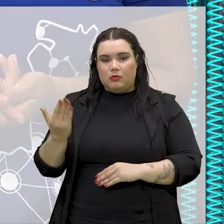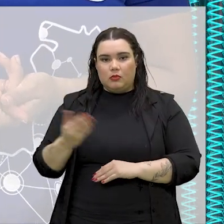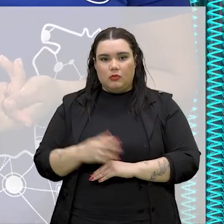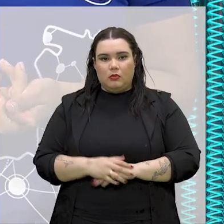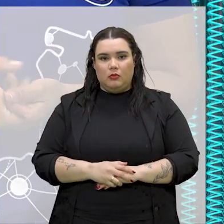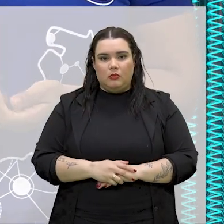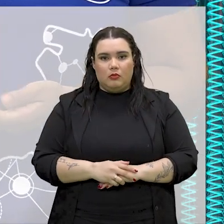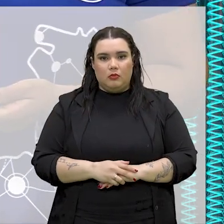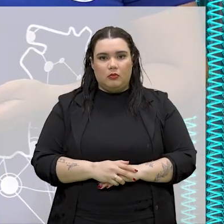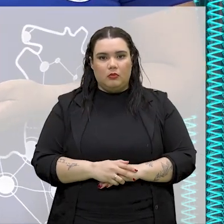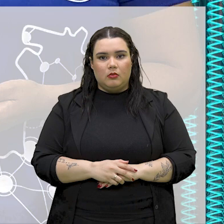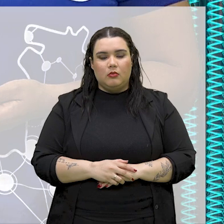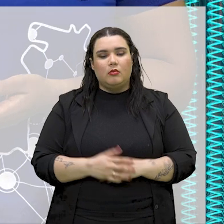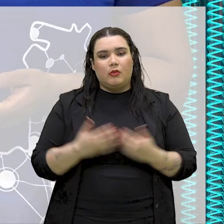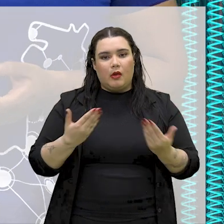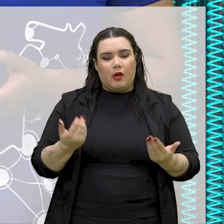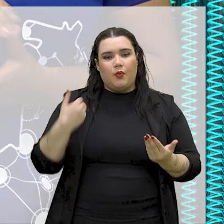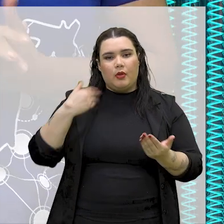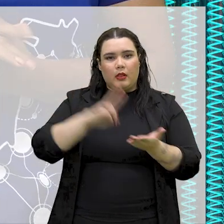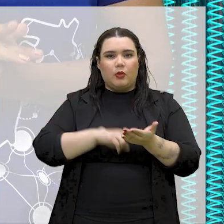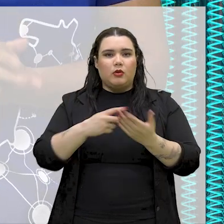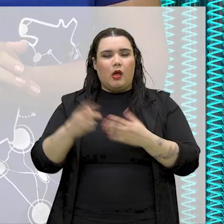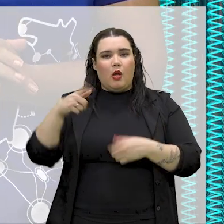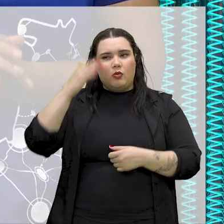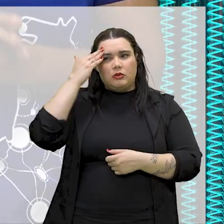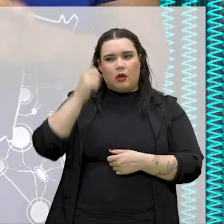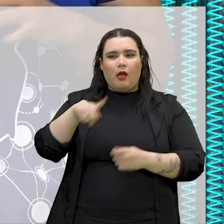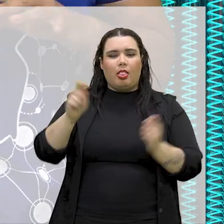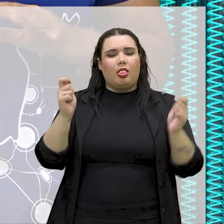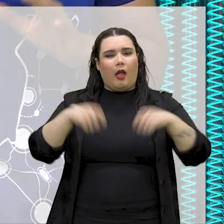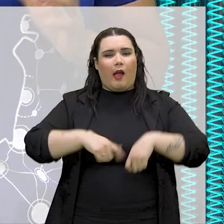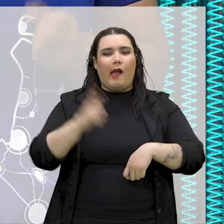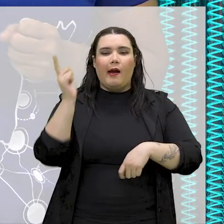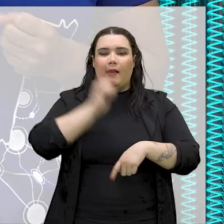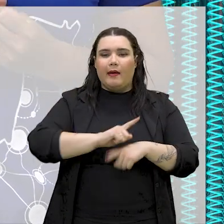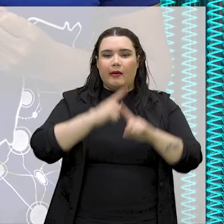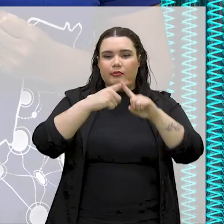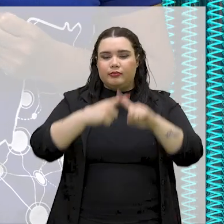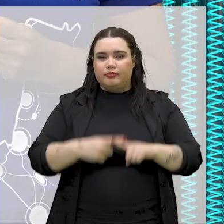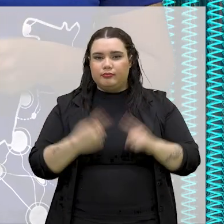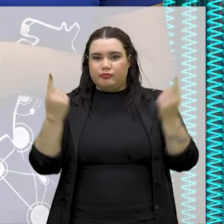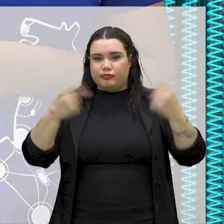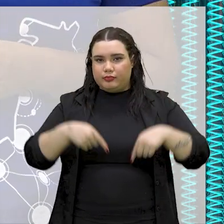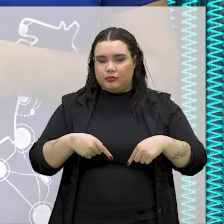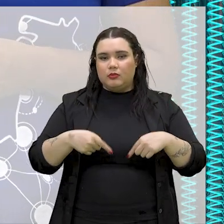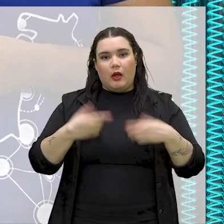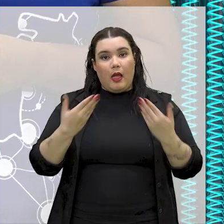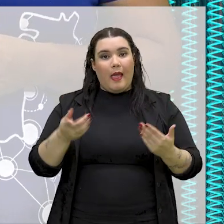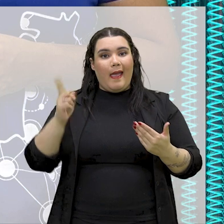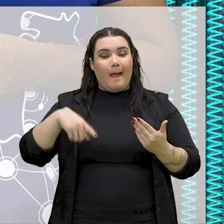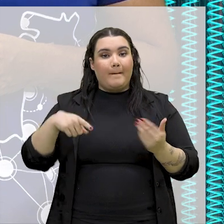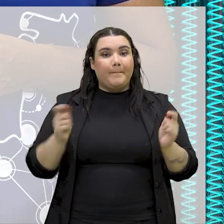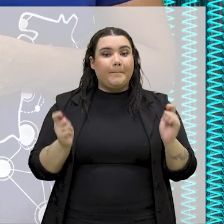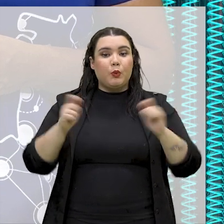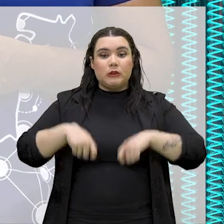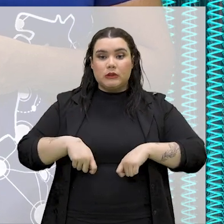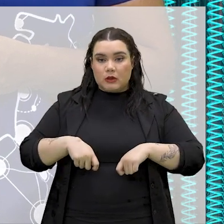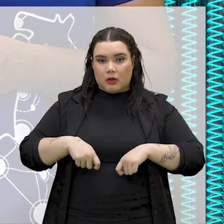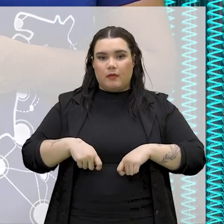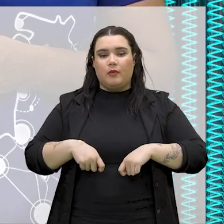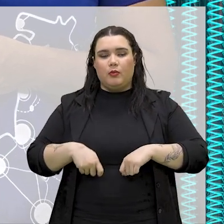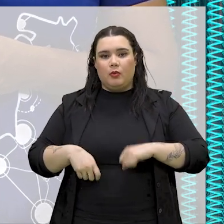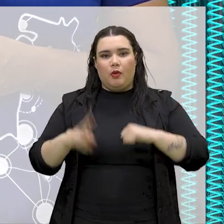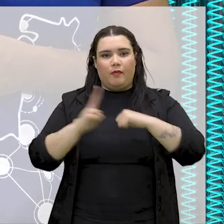the competition. Eu sei que você pode ganhar a competição. Ele veio em forma de possibilidade também. Aqui, ó, o